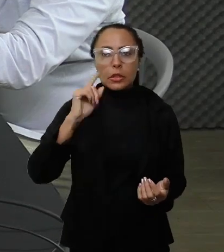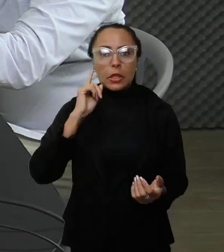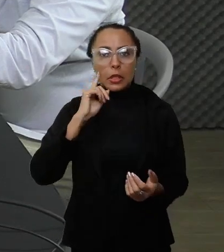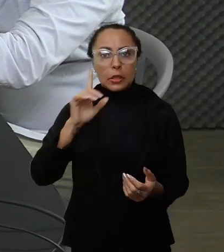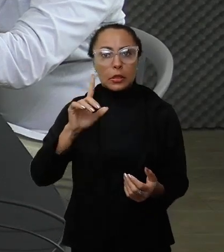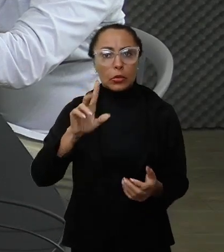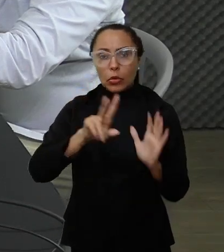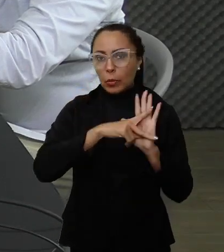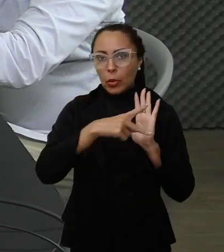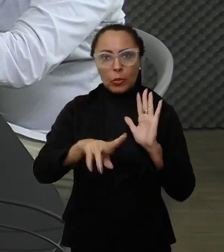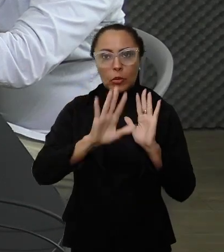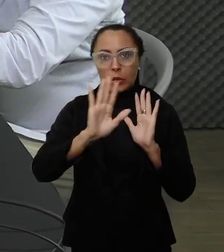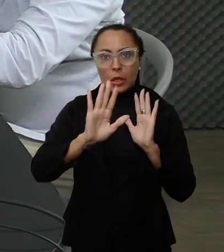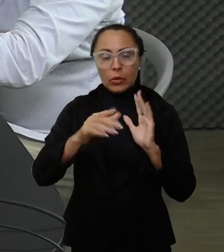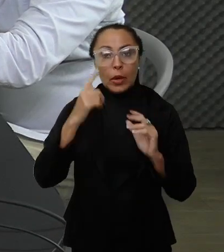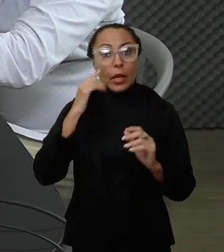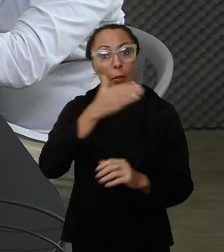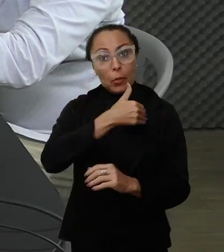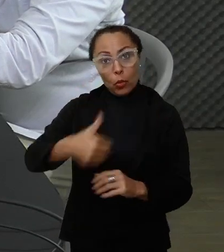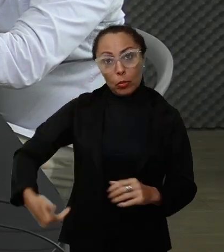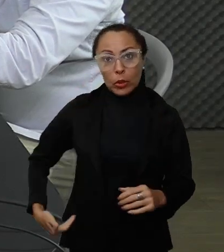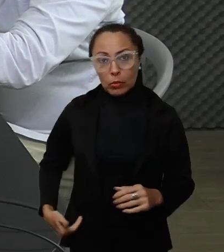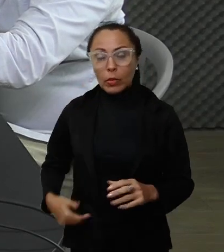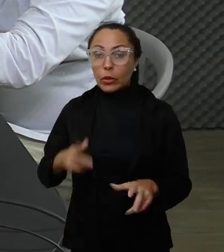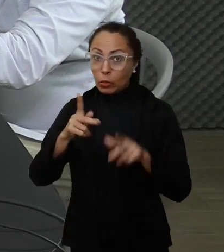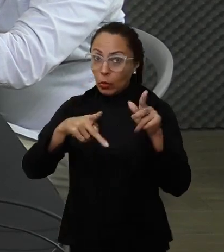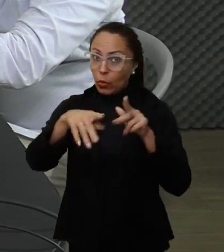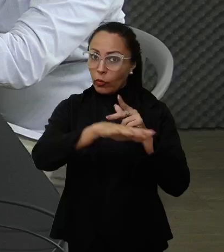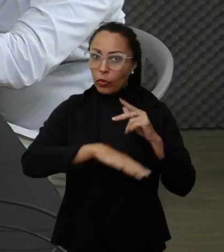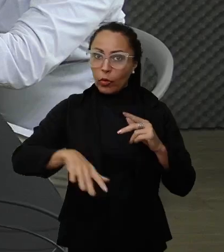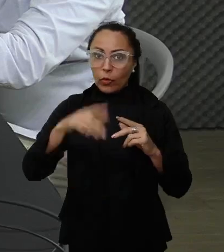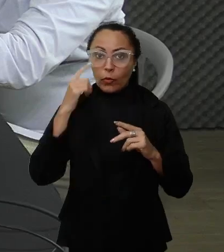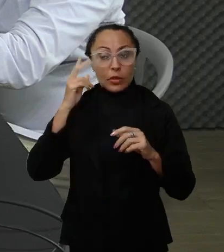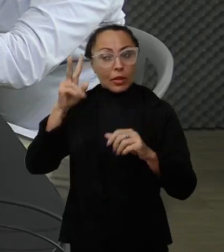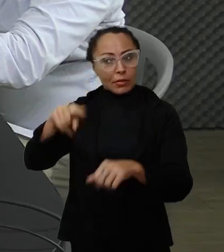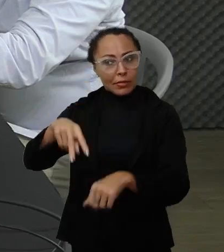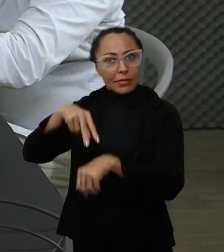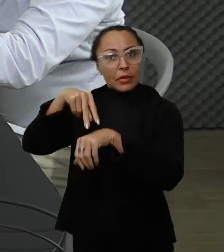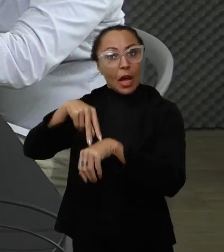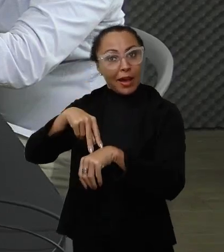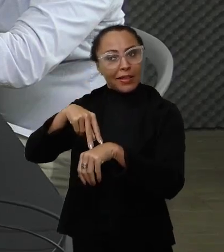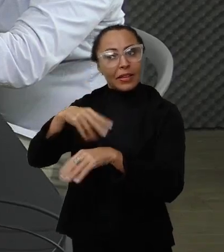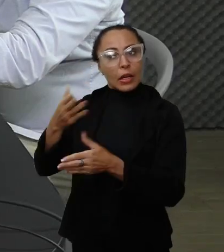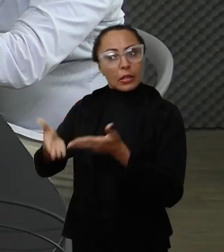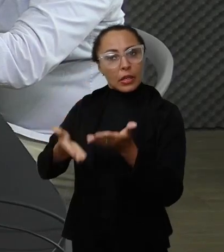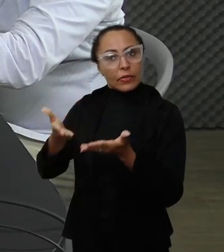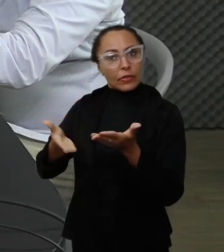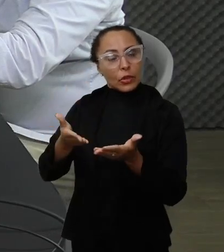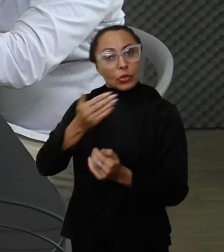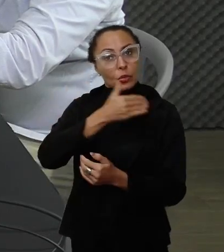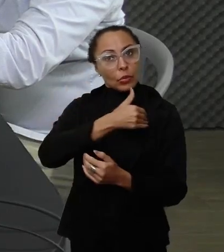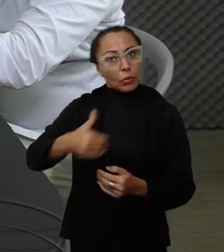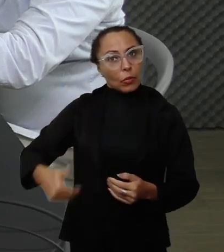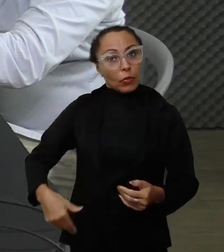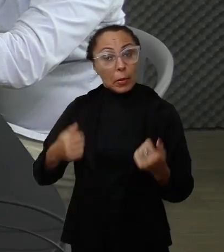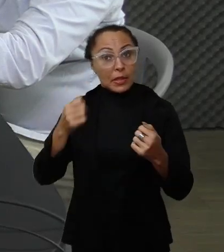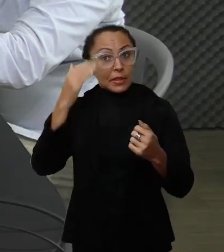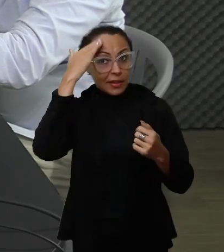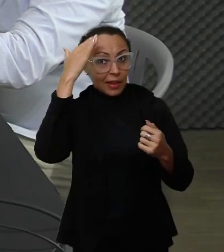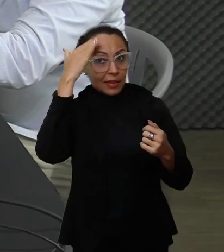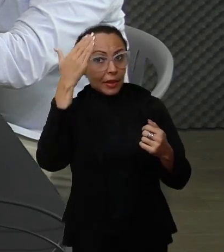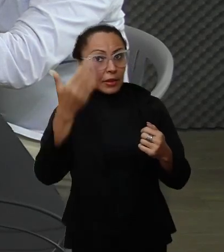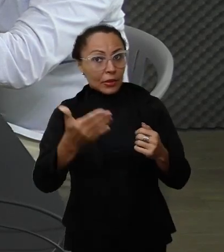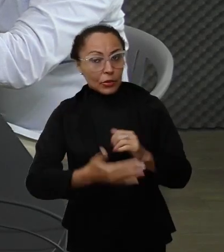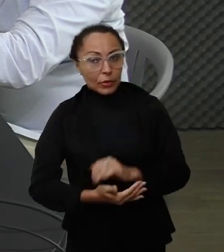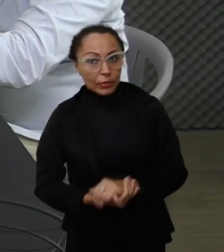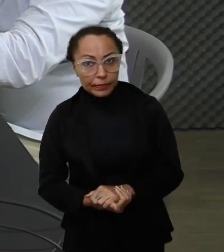seus. Ele é do público, é da população. Você está ali a serviço da população. Você tem que entender isso, né? E